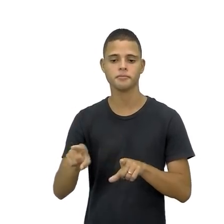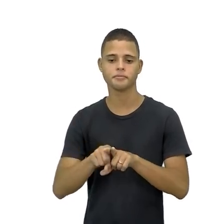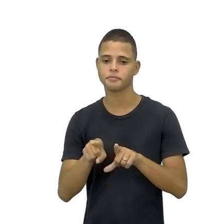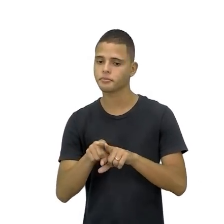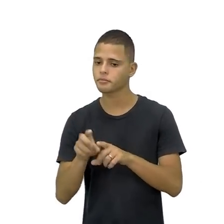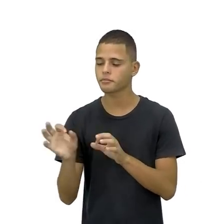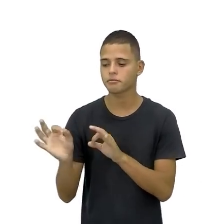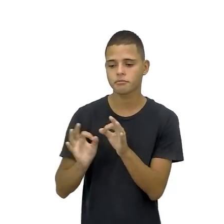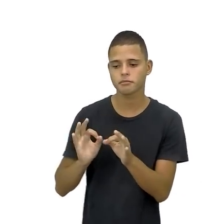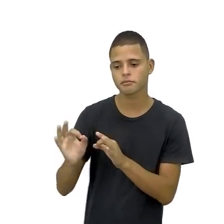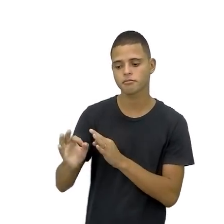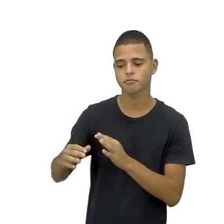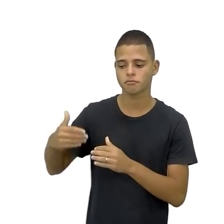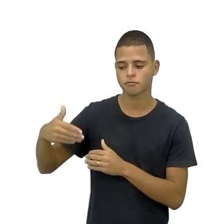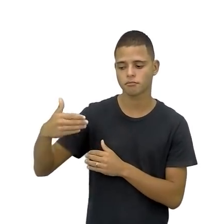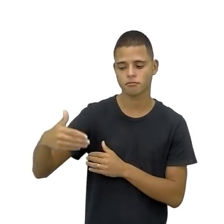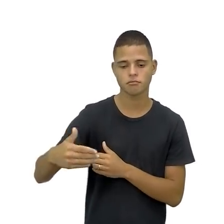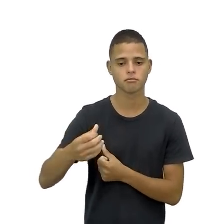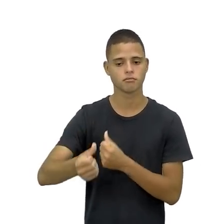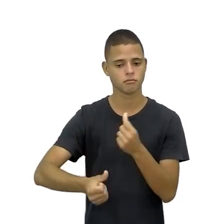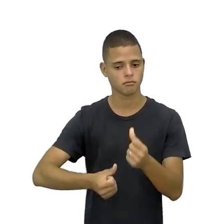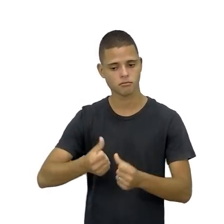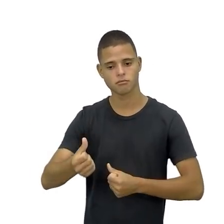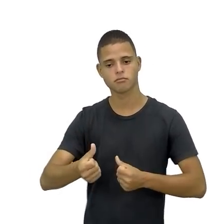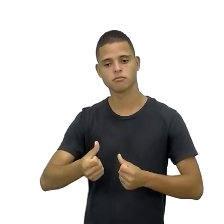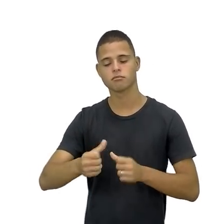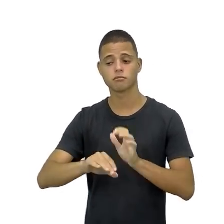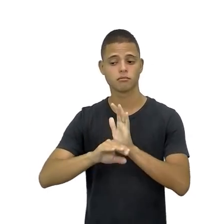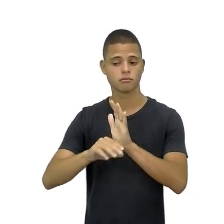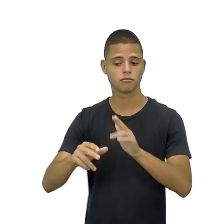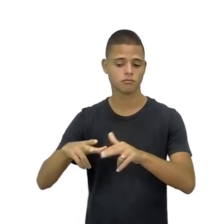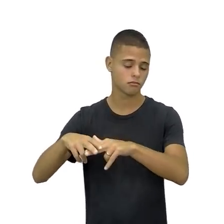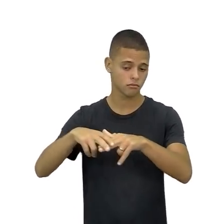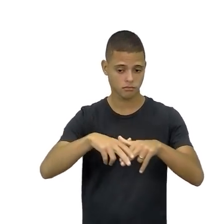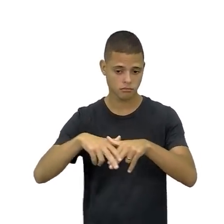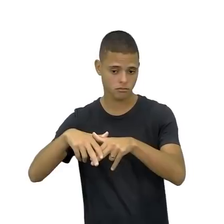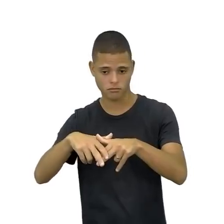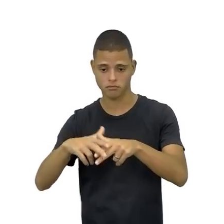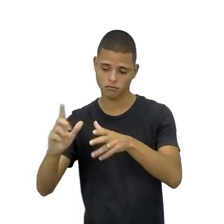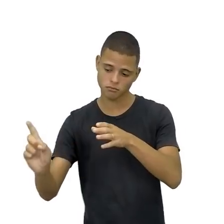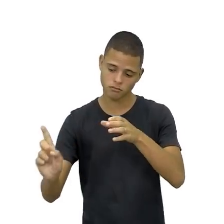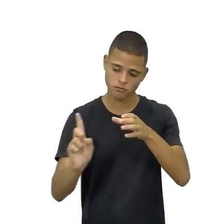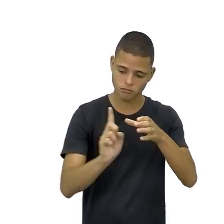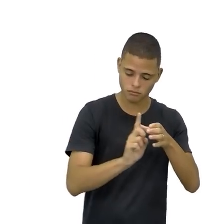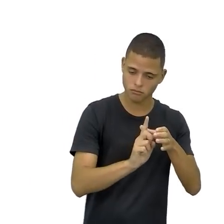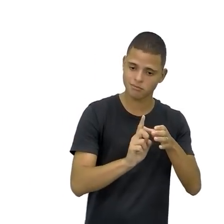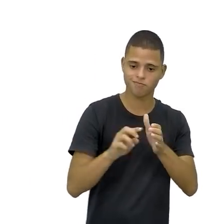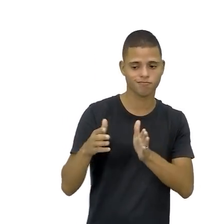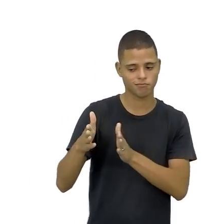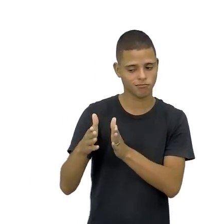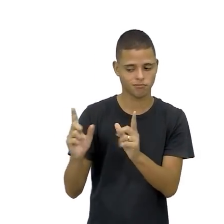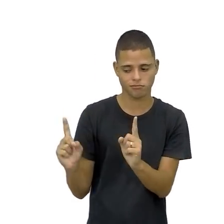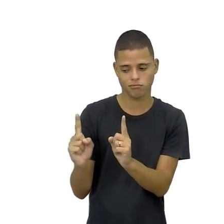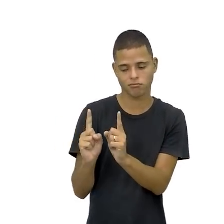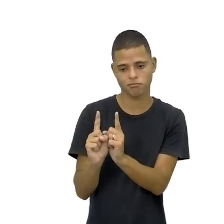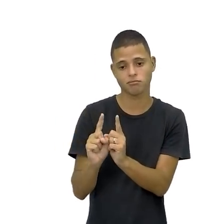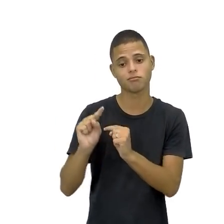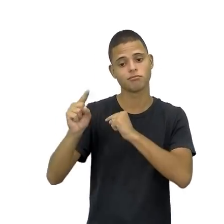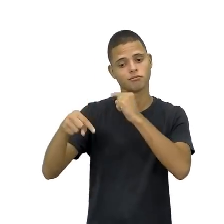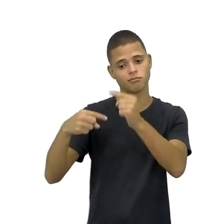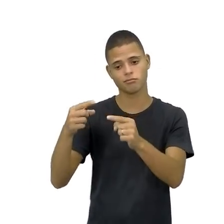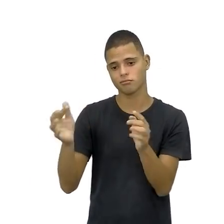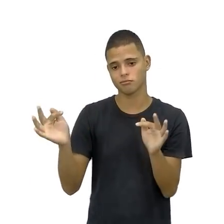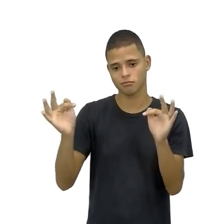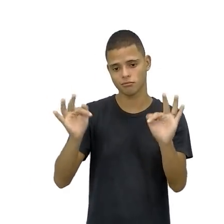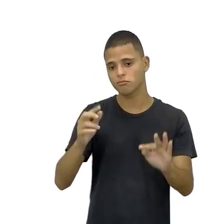de outros momentos ao longo do bimestre de reagrupamento temporário dos estudantes. E aqui, para finalizar,